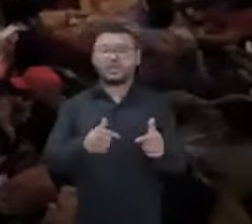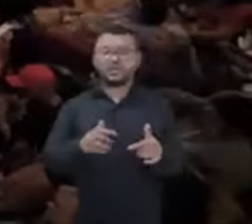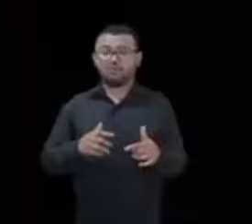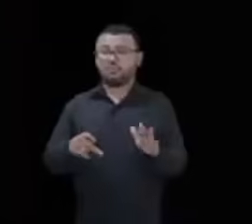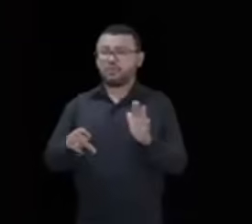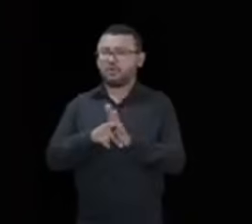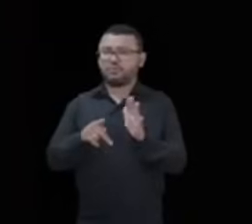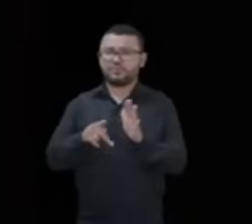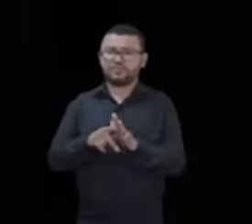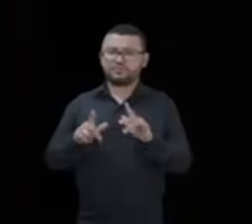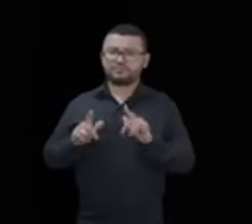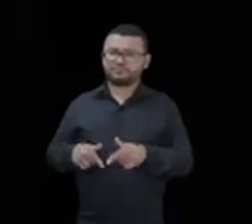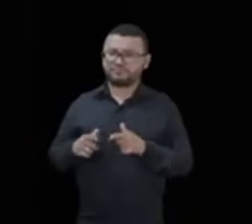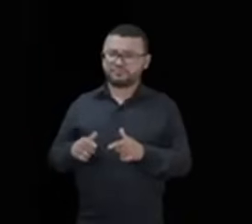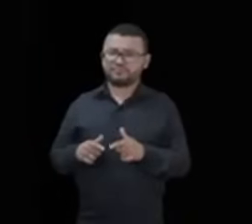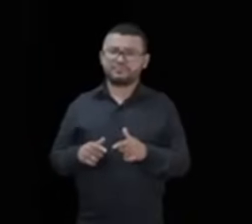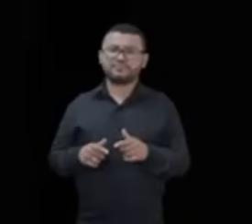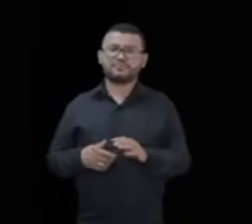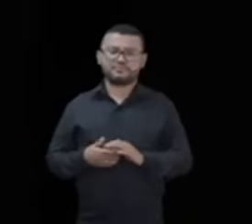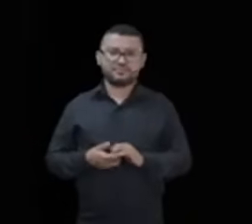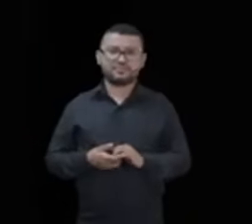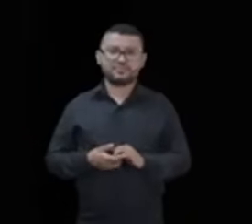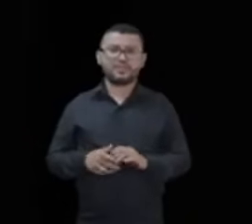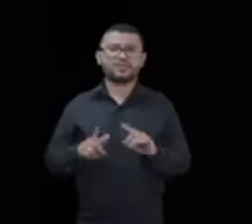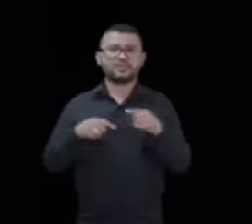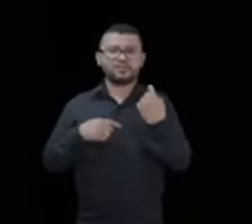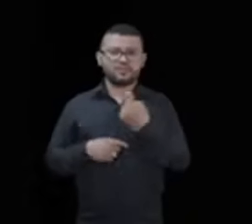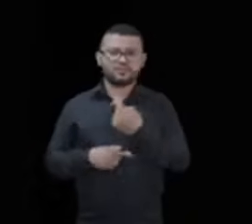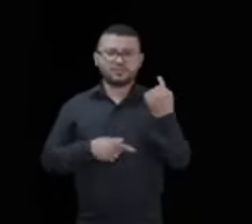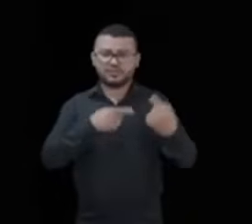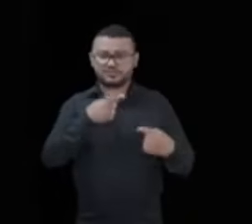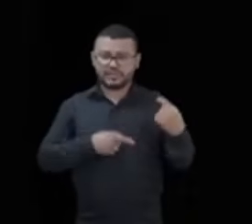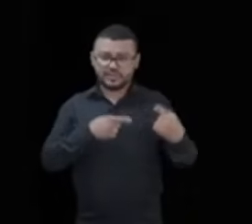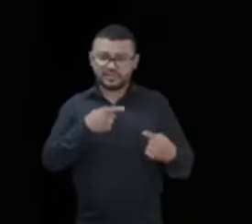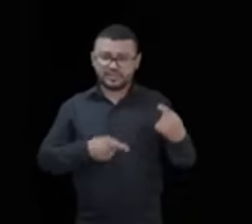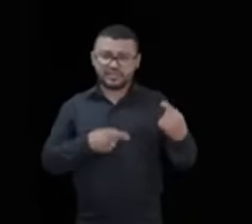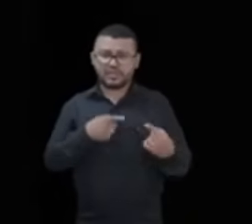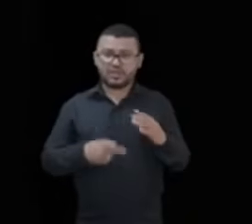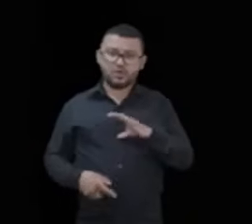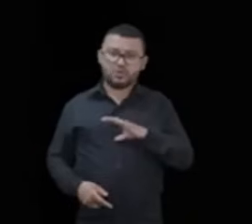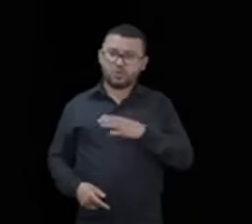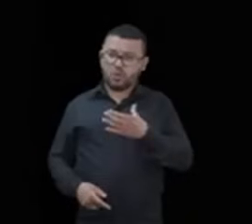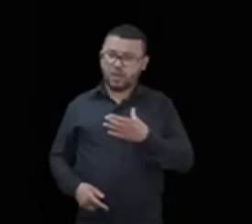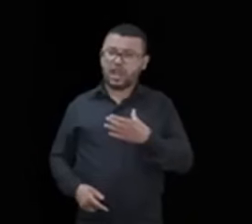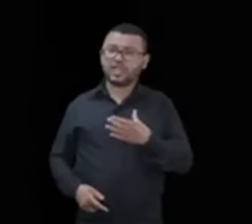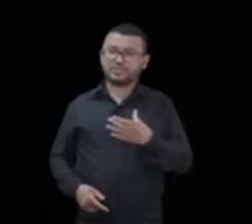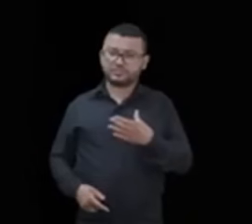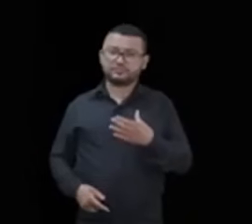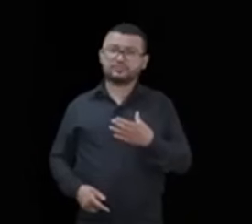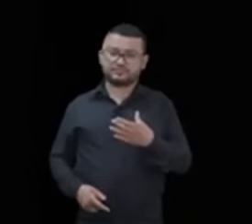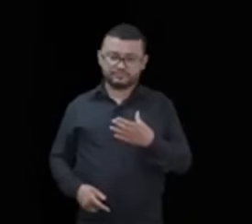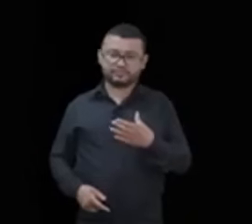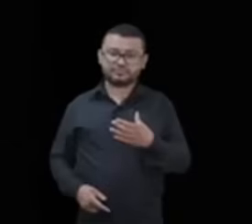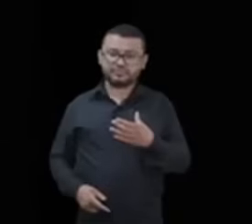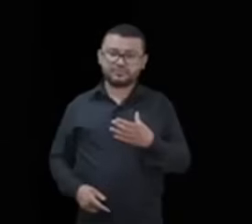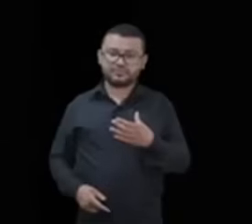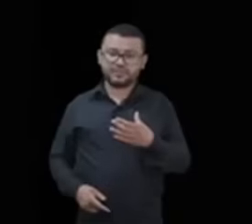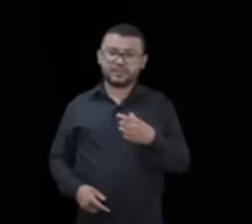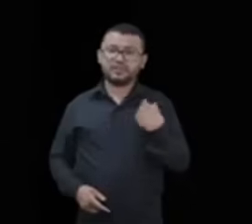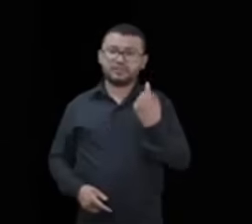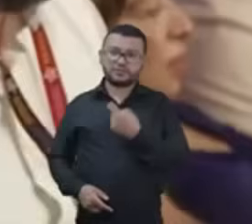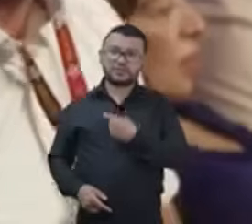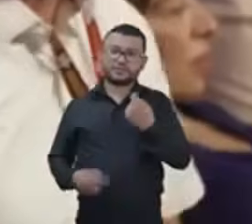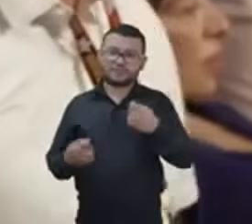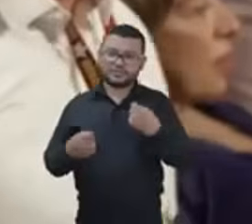Israel. E nós temos que fazer esse debate com toda a coragem e com muita sobriedade.